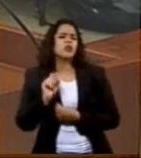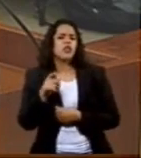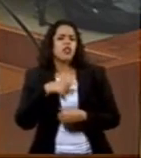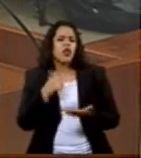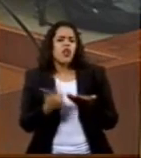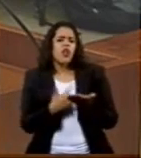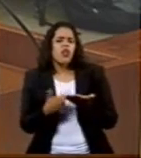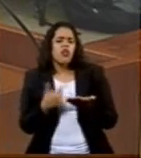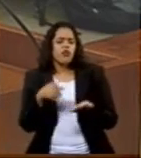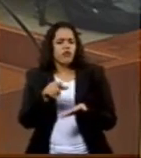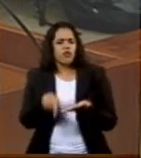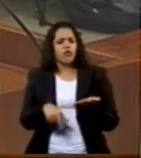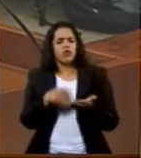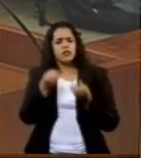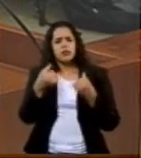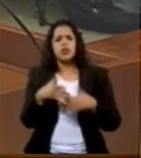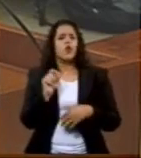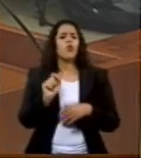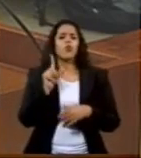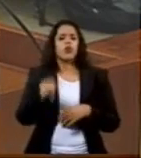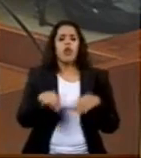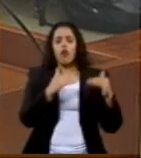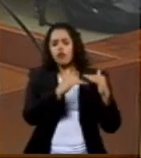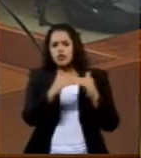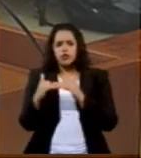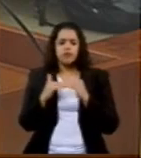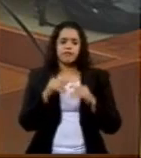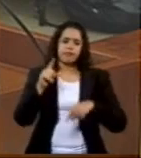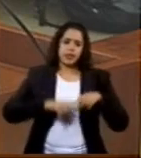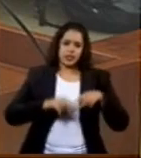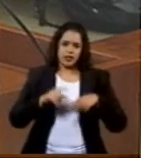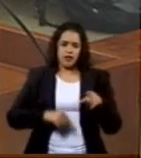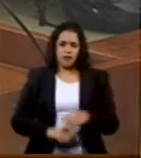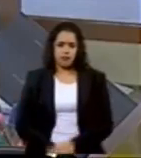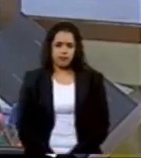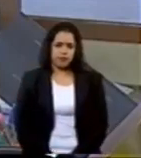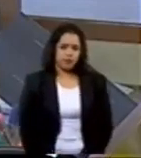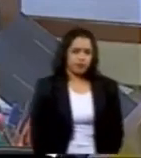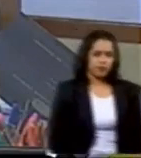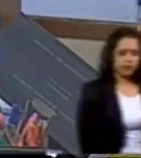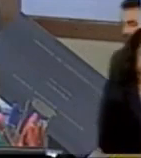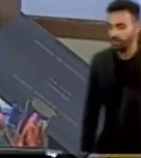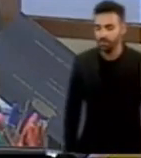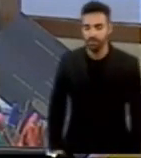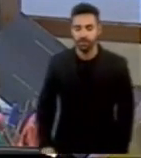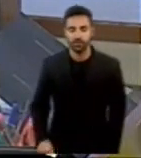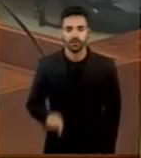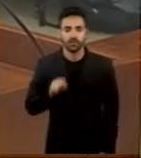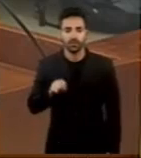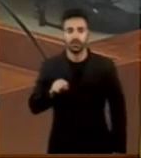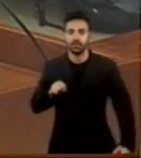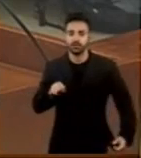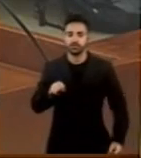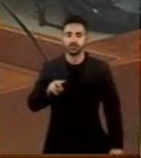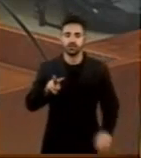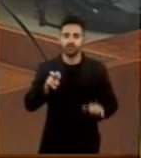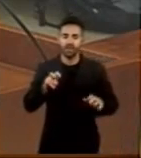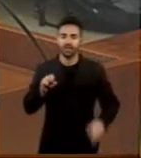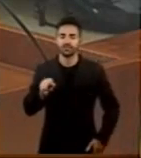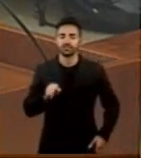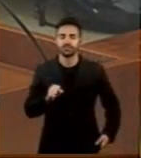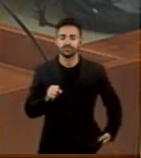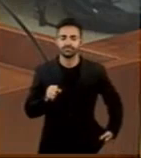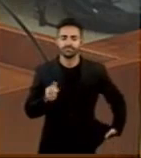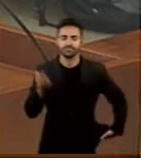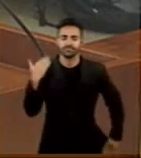livro de Vossa Excelência sobre o que é a isonomia material. Essa frase é secular, é tratar